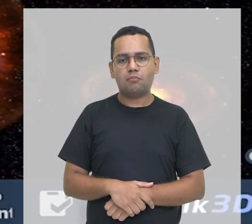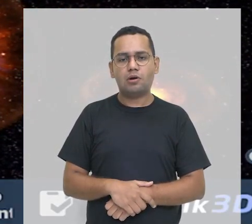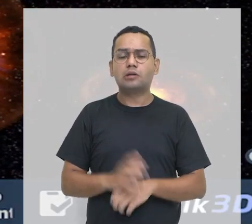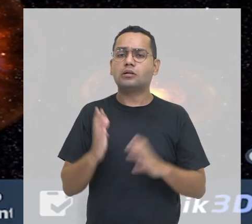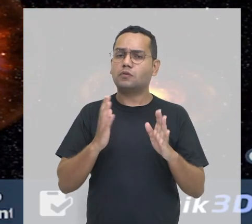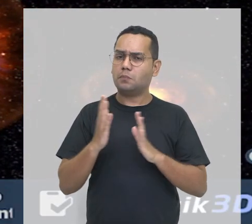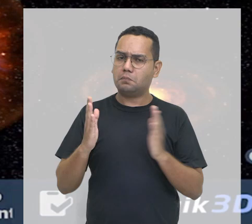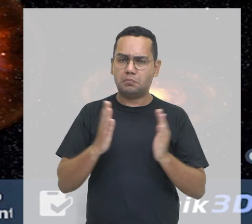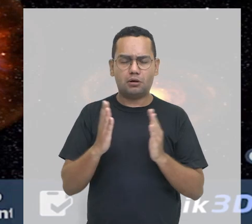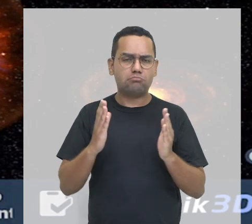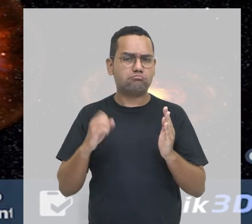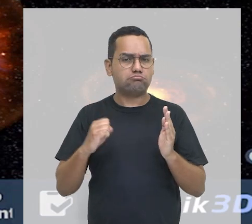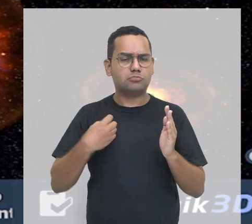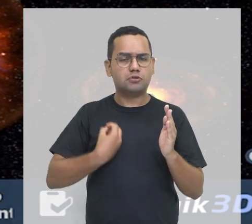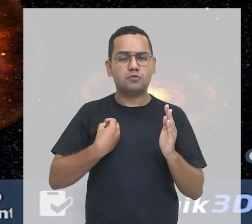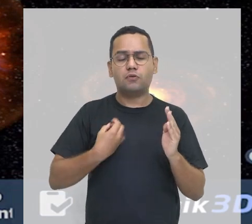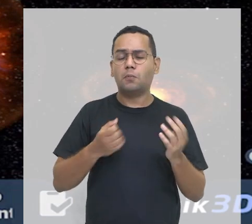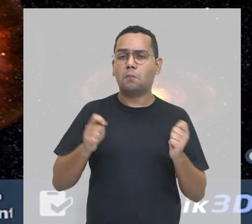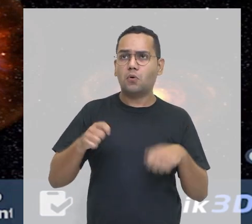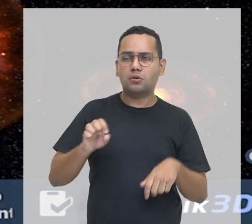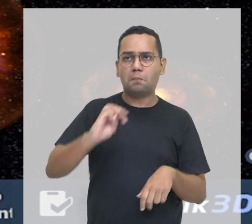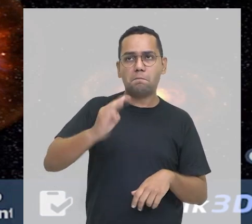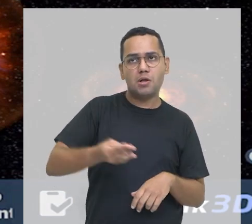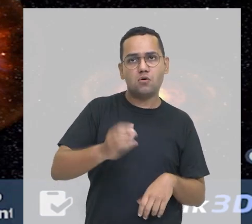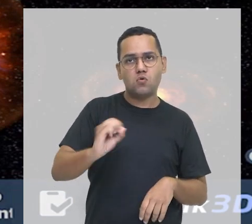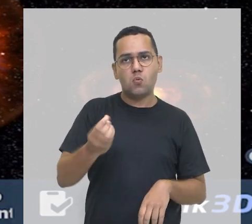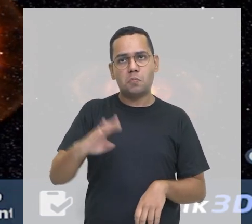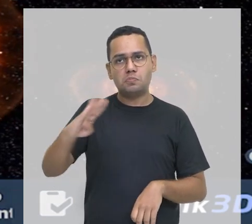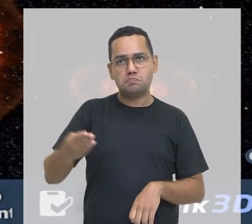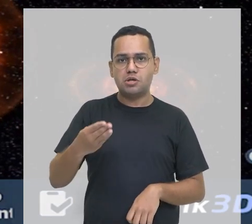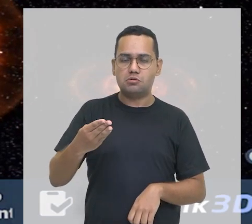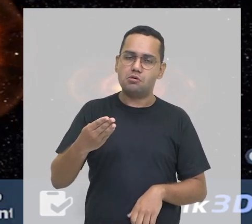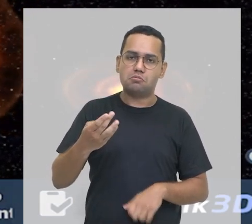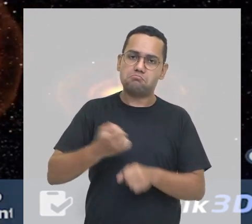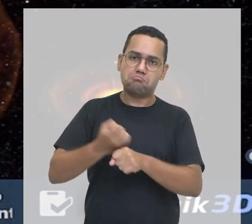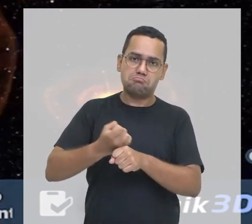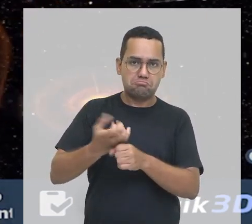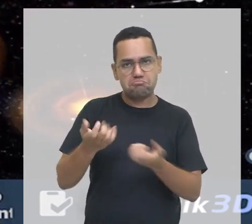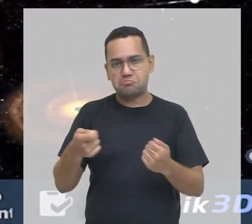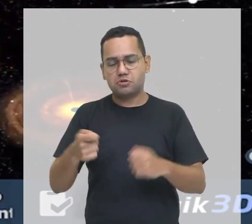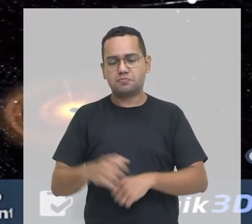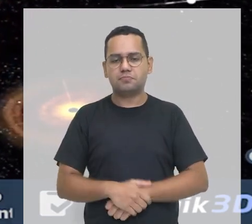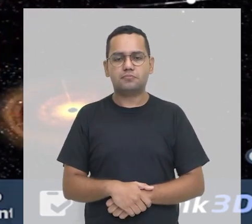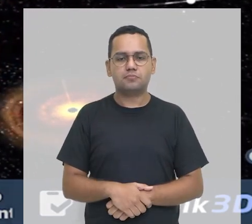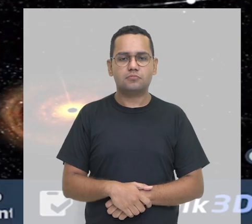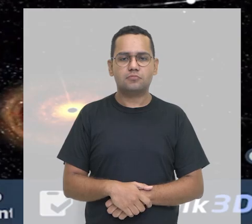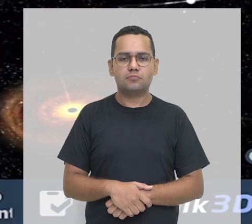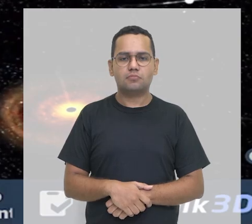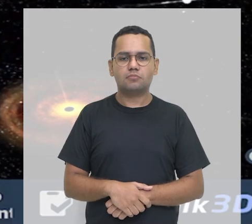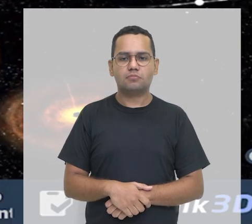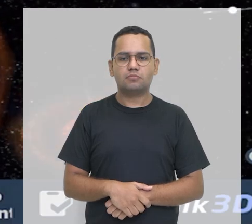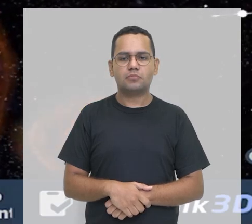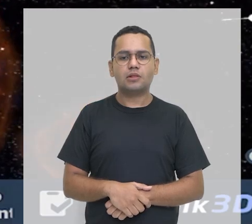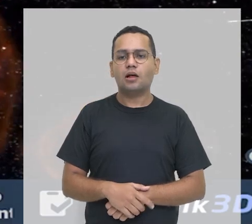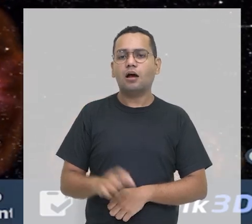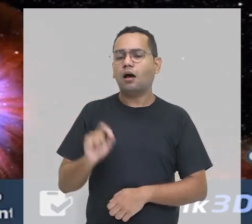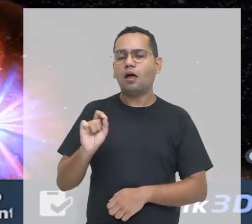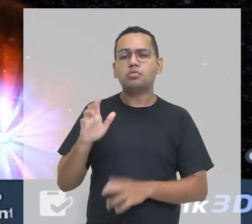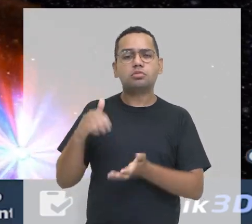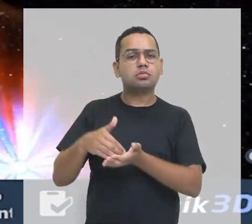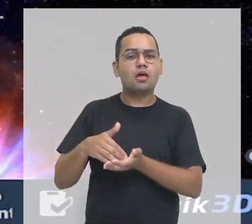Pode ser milhões de anos ou até bilhões de anos, certo? Até ela chegar ao seu destino final. Nós temos